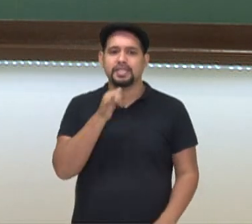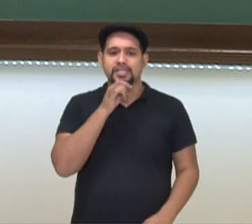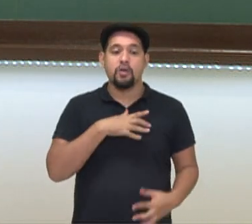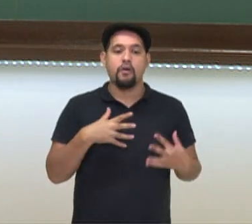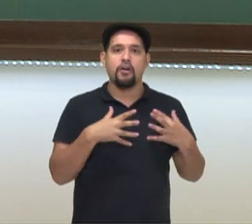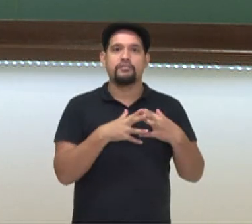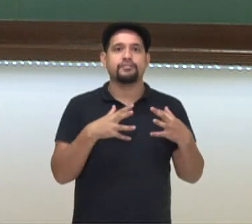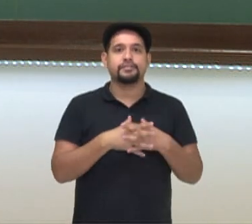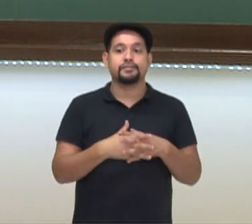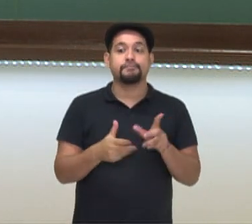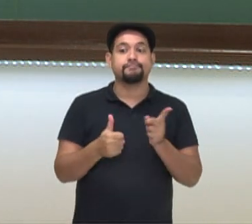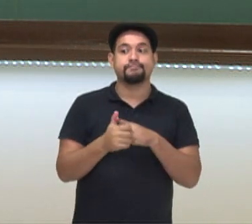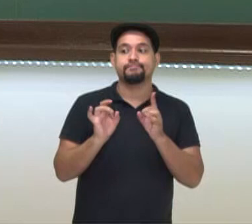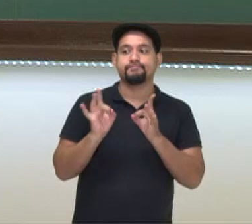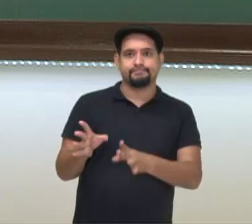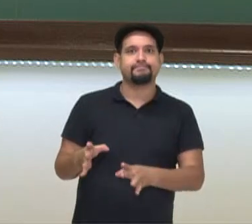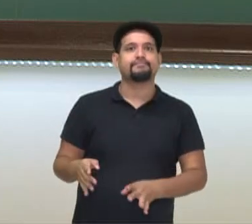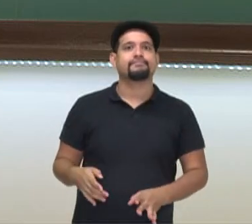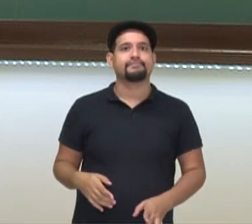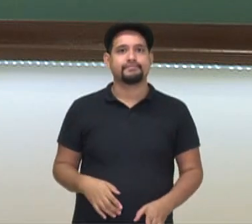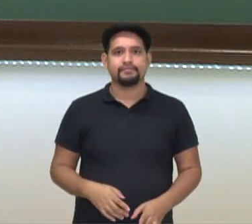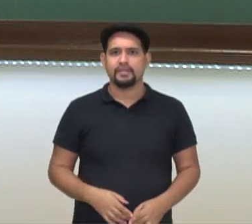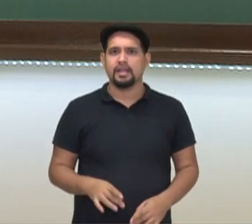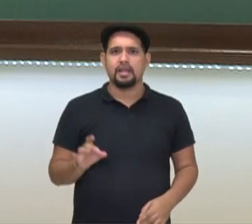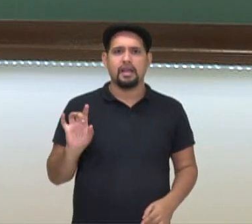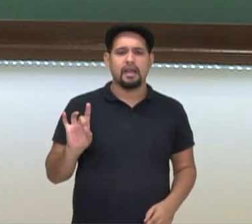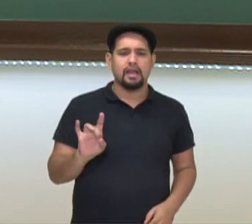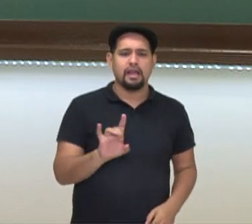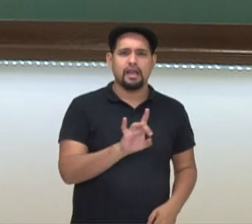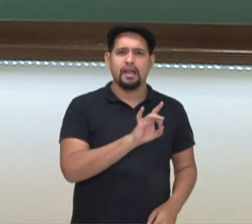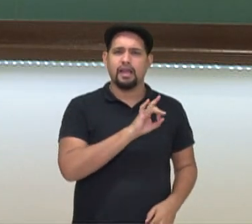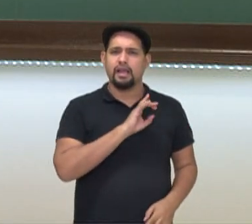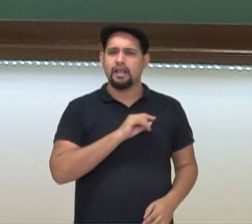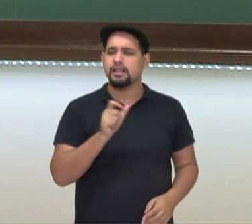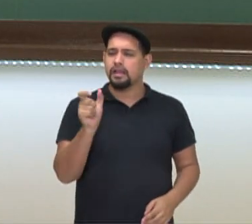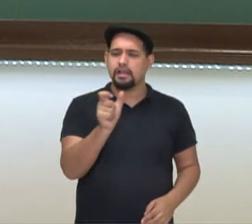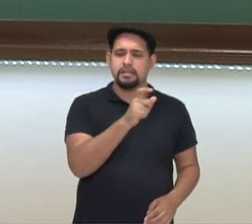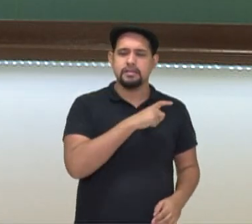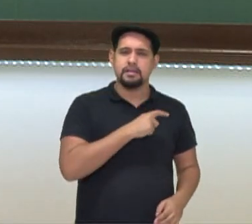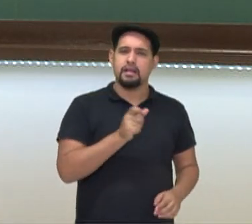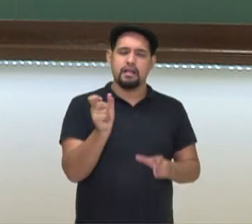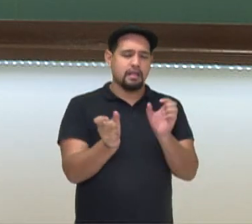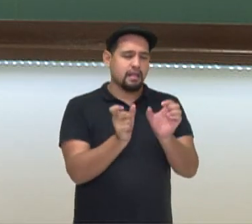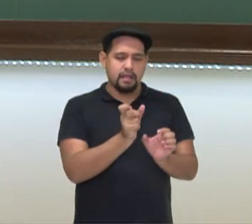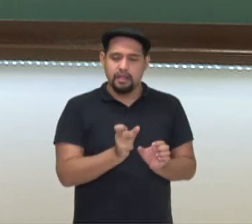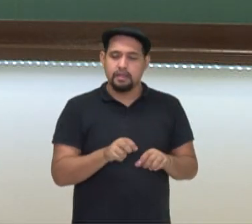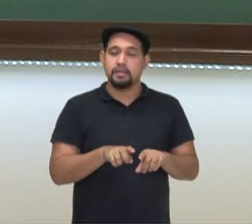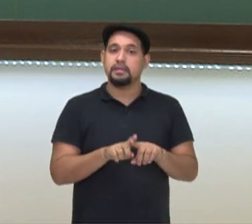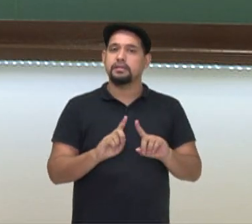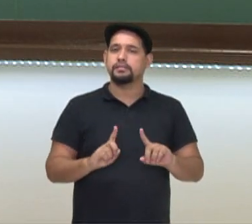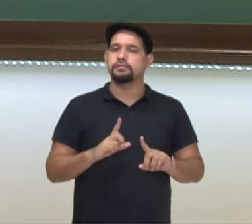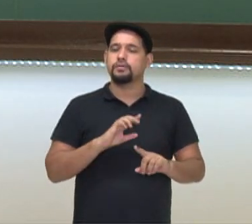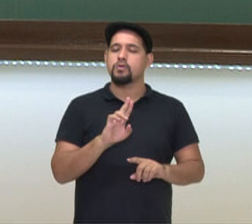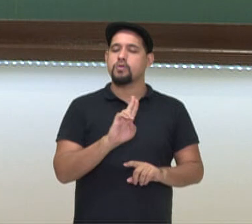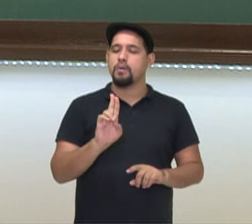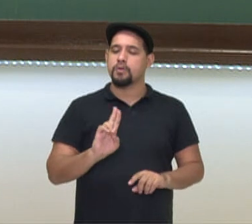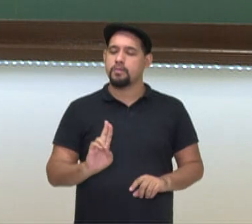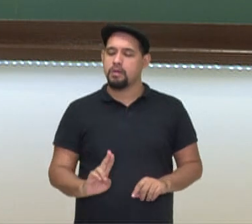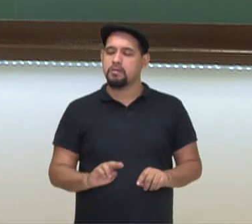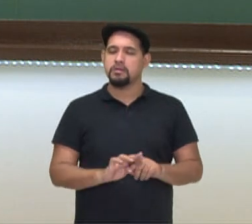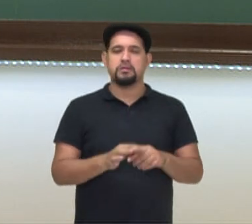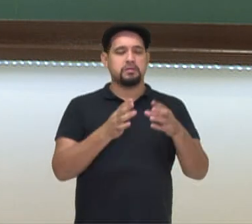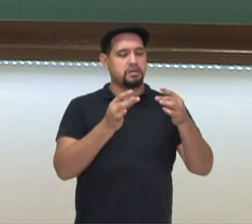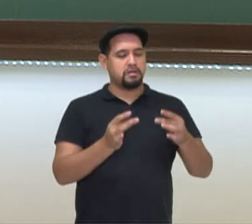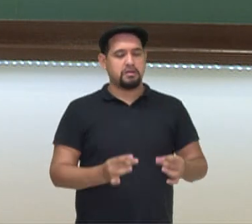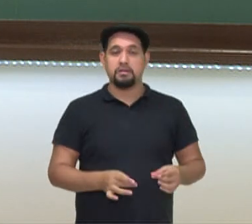confusão, era o primeiro a sair correndo. Então, cada personagem tinha suas características específicas, tinha os seus nomes, né, os seus